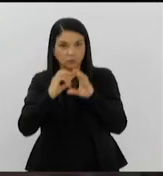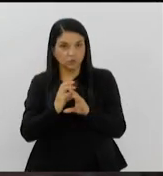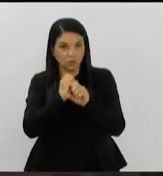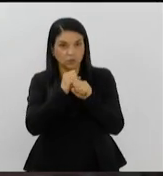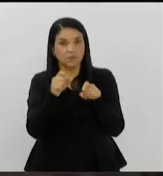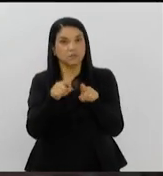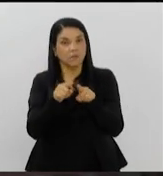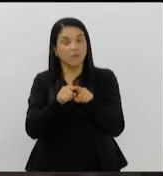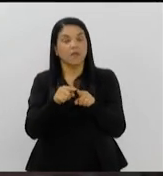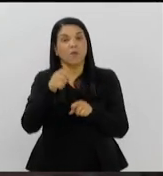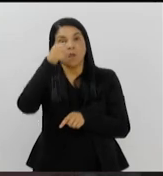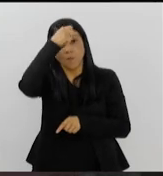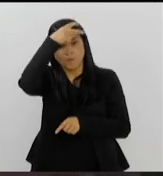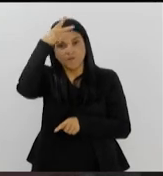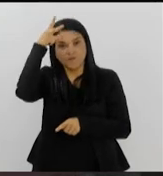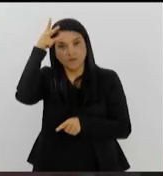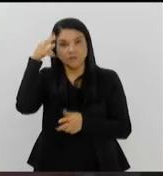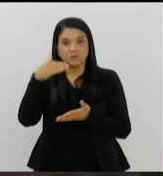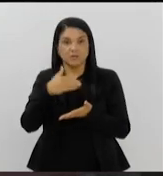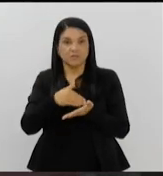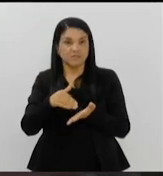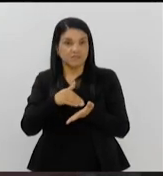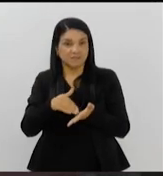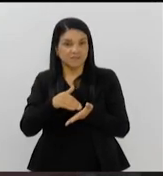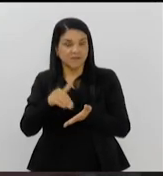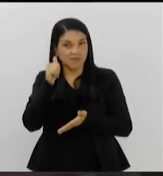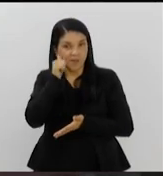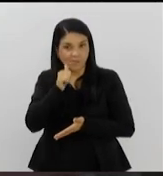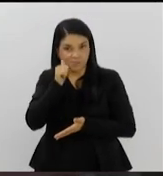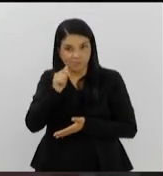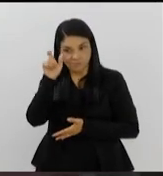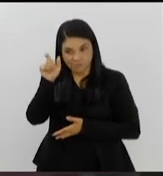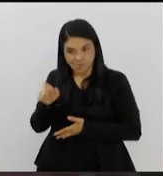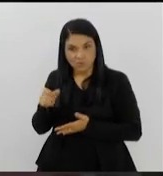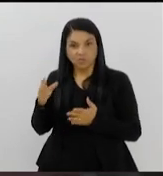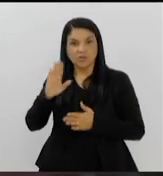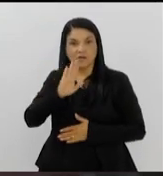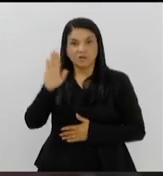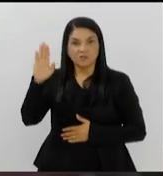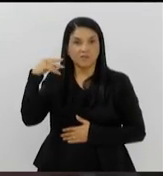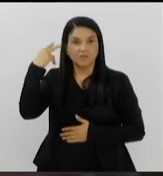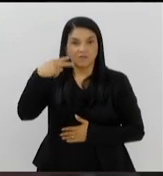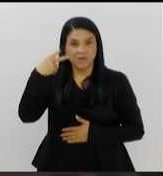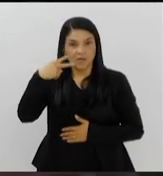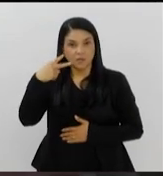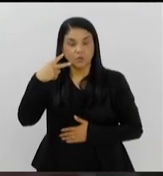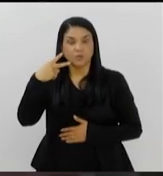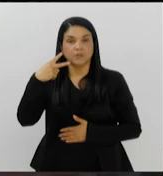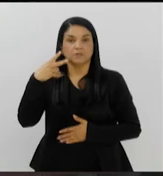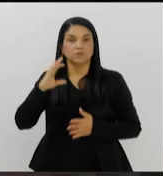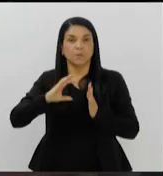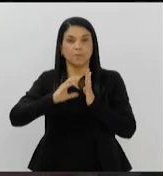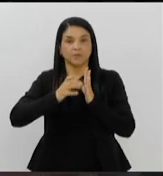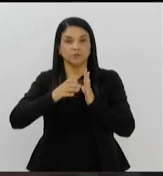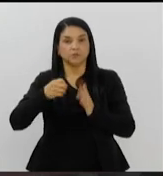prefeito, da secretária, que hoje é uma candidata vereadora no bloco do atual prefeito,